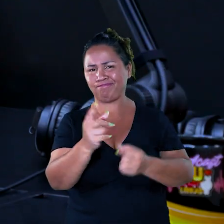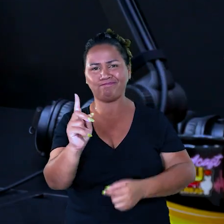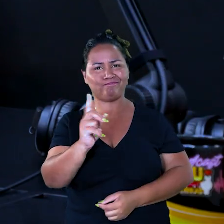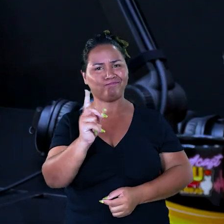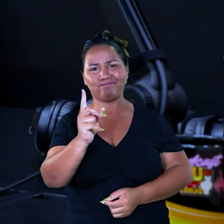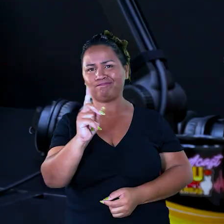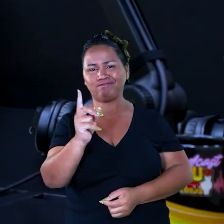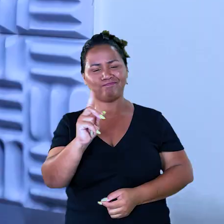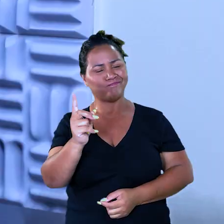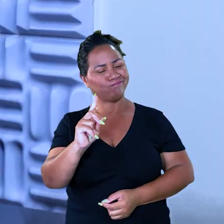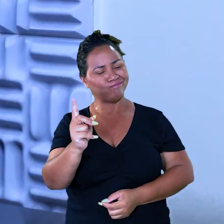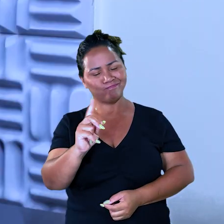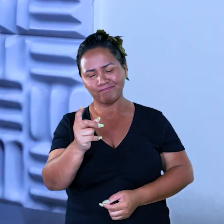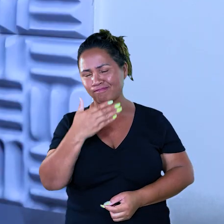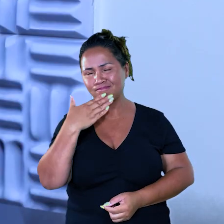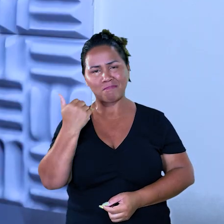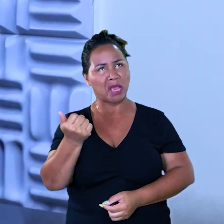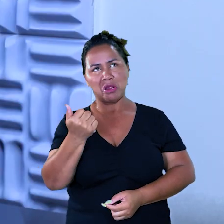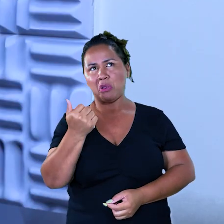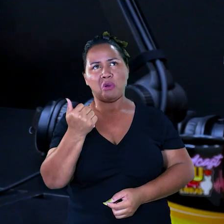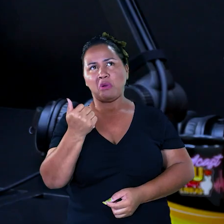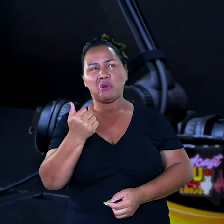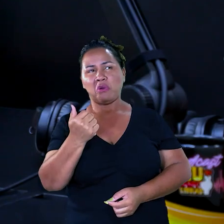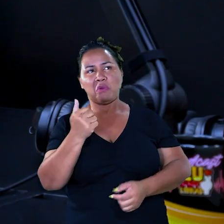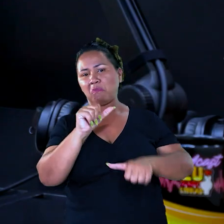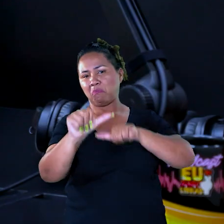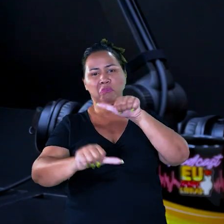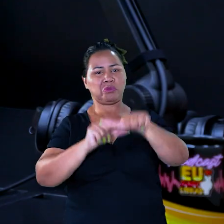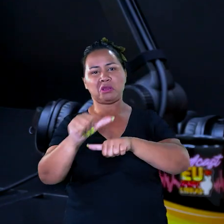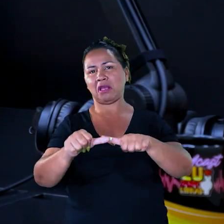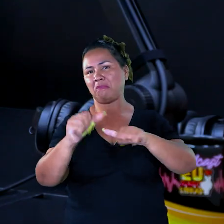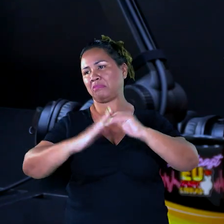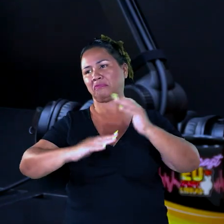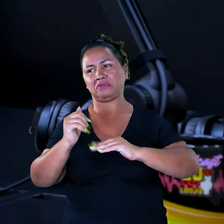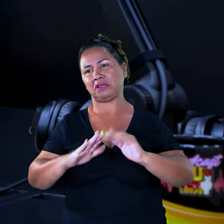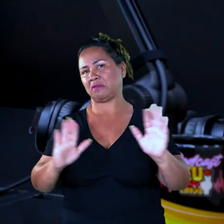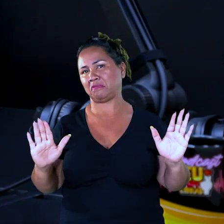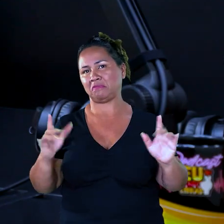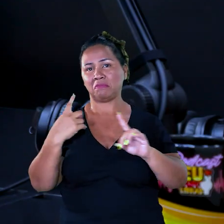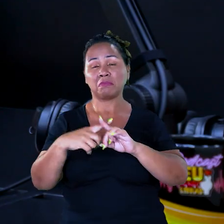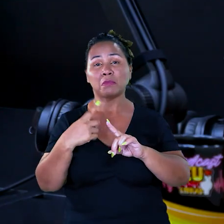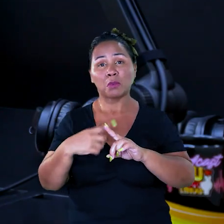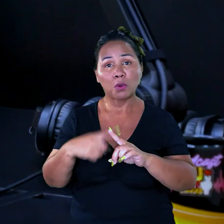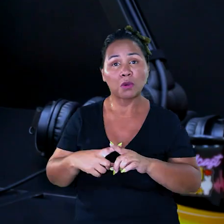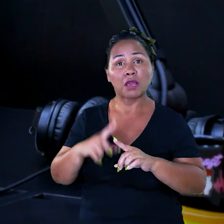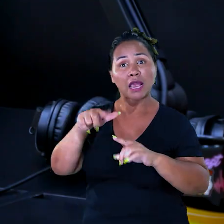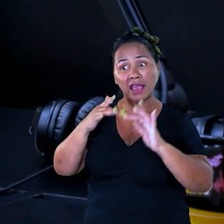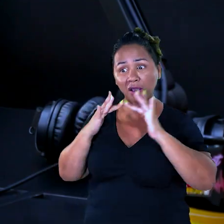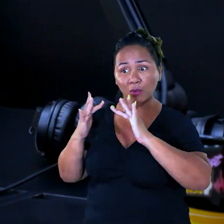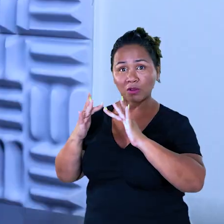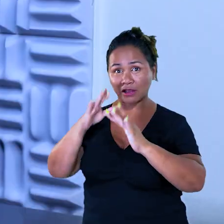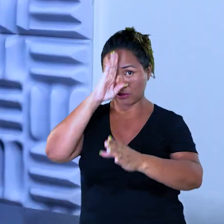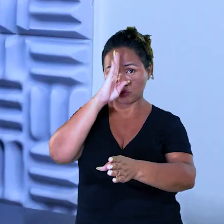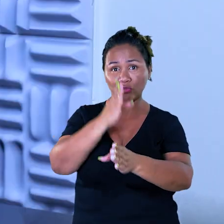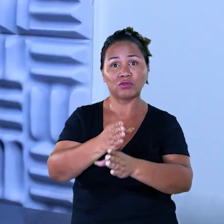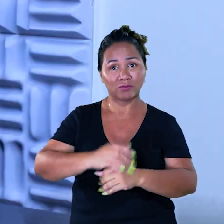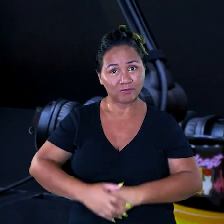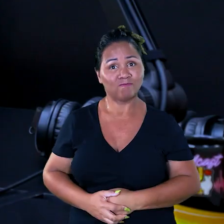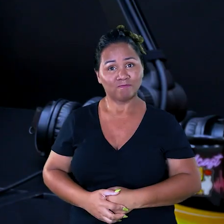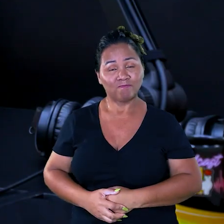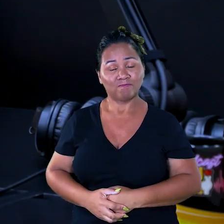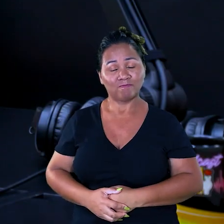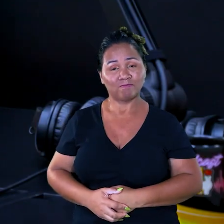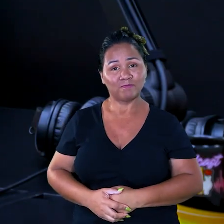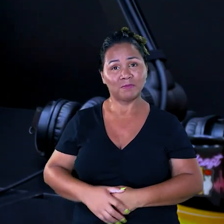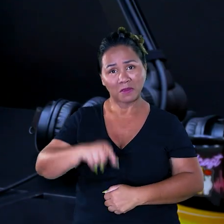assim... tem que pensar bem, Você tem que né, pensar Lívia? bem, você tem que analisar bem se é isso que você quer. E eu, assim, tô apaixonada por essa área. Você pensou